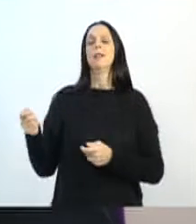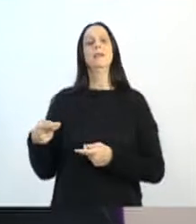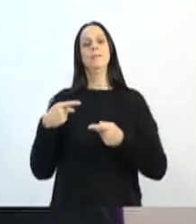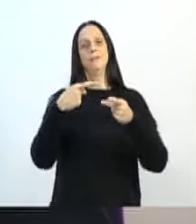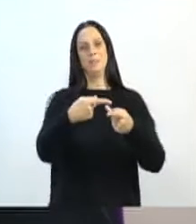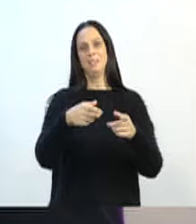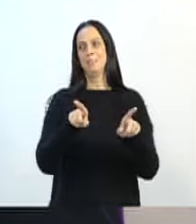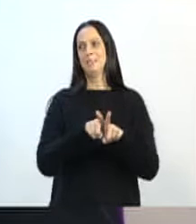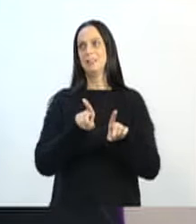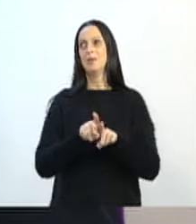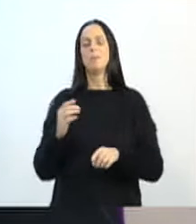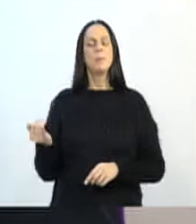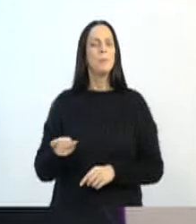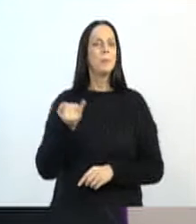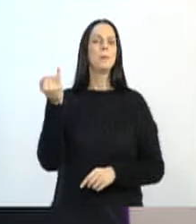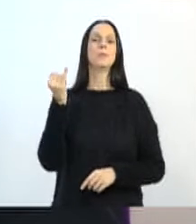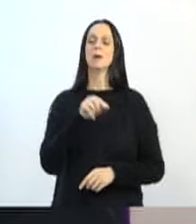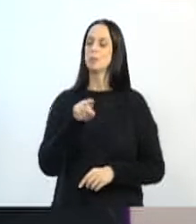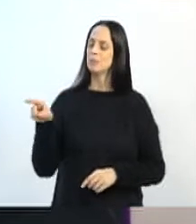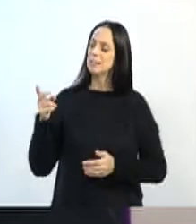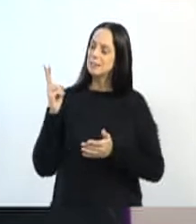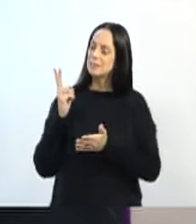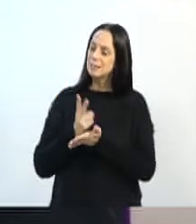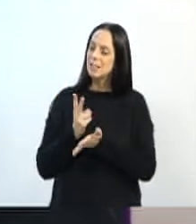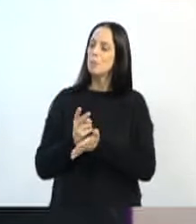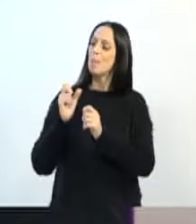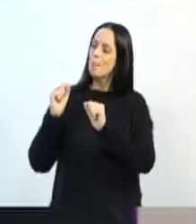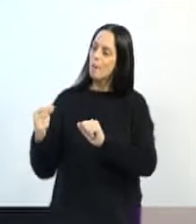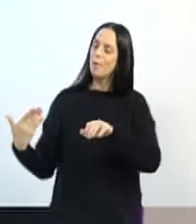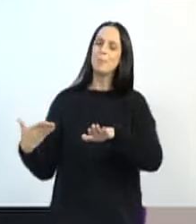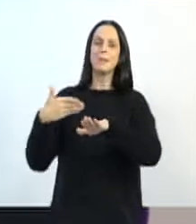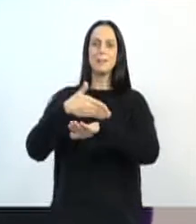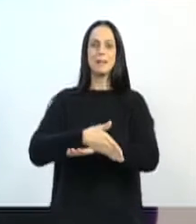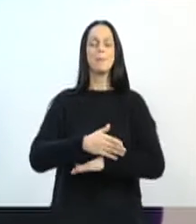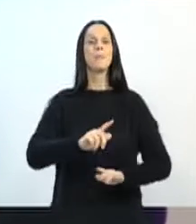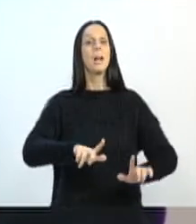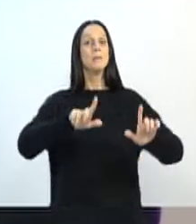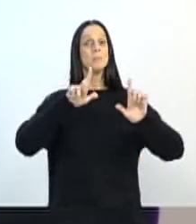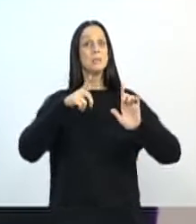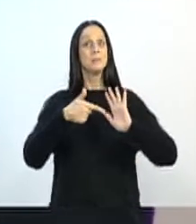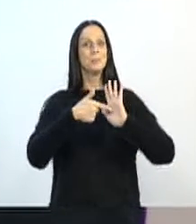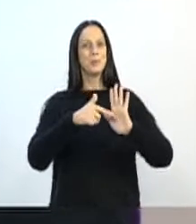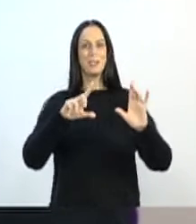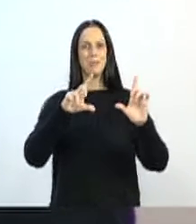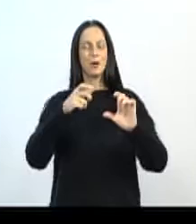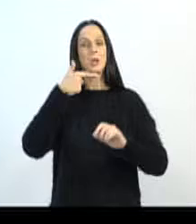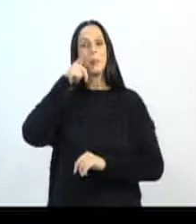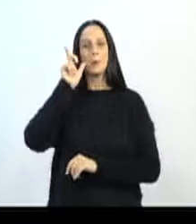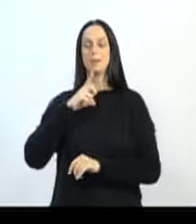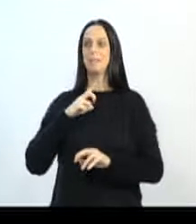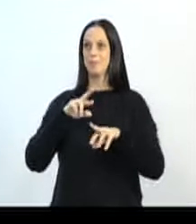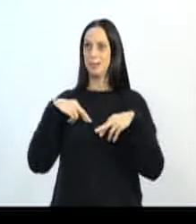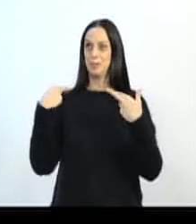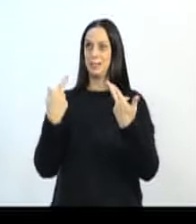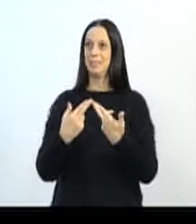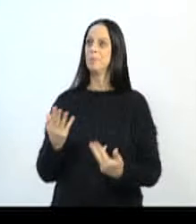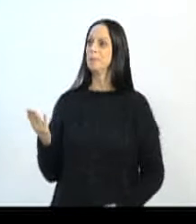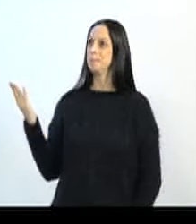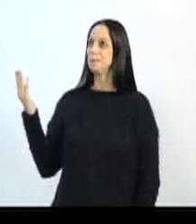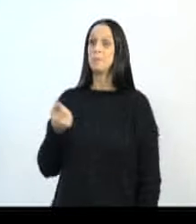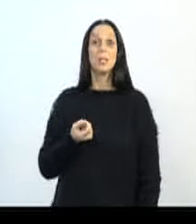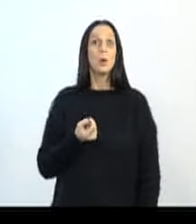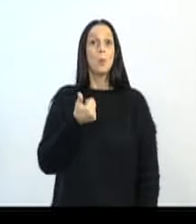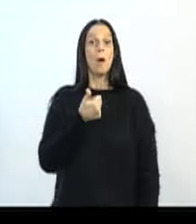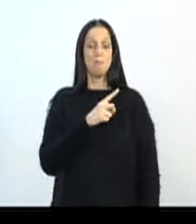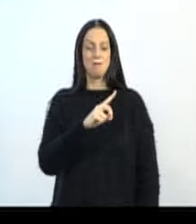importante, vocês sempre são convidados. Se o Ari puder colocar a foto da reunião da comissão ontem, quase 100 pessoas ontem, a